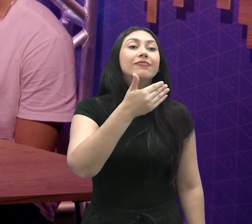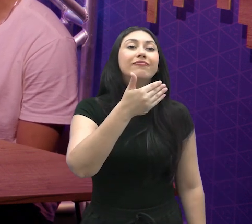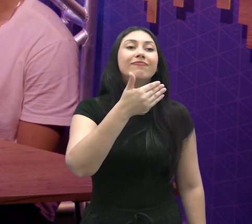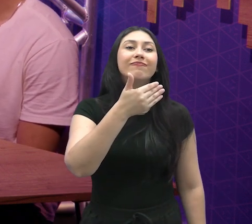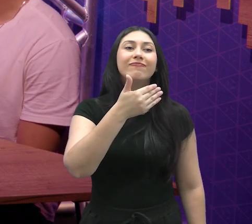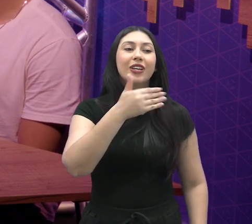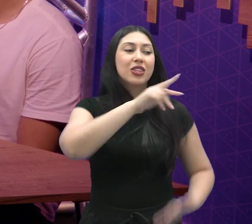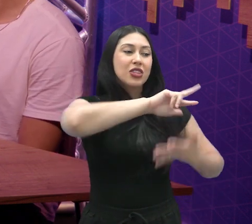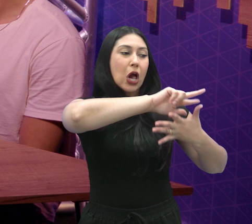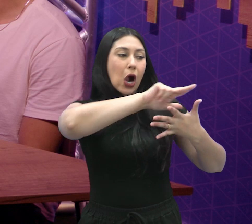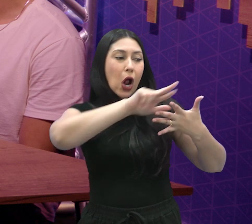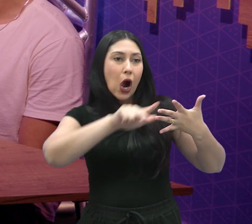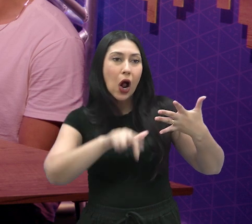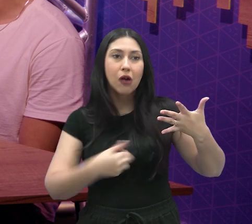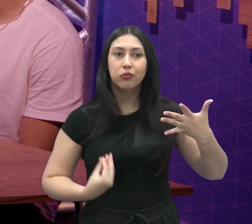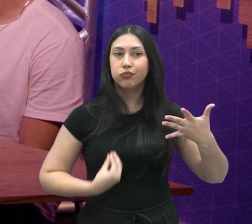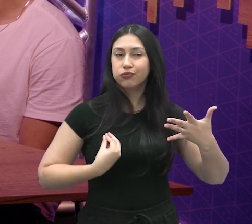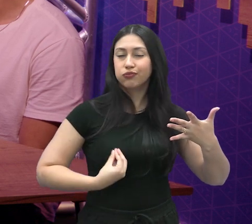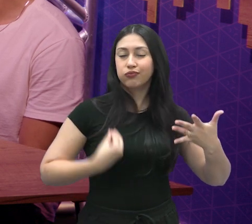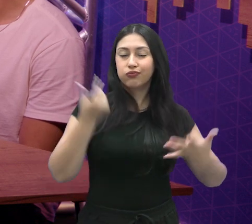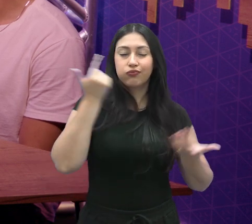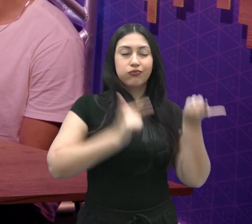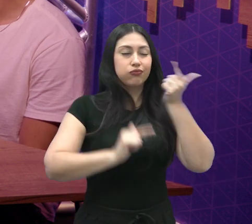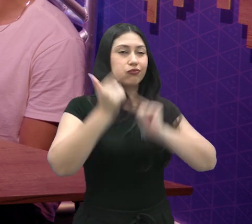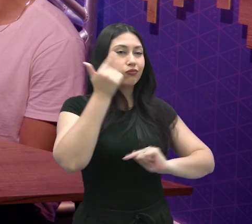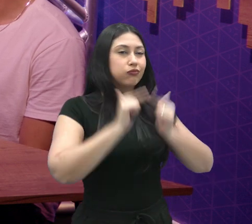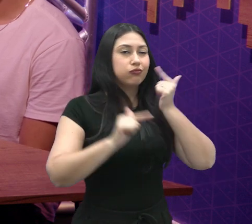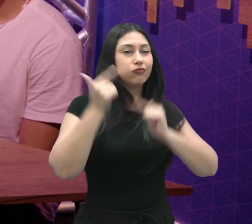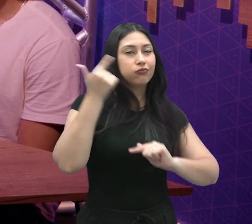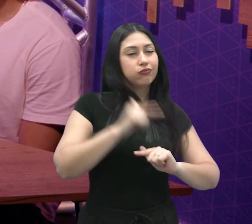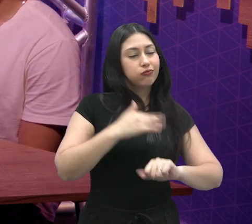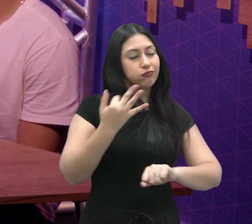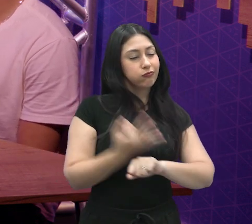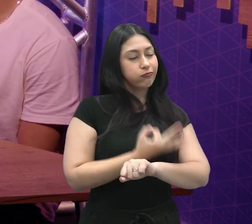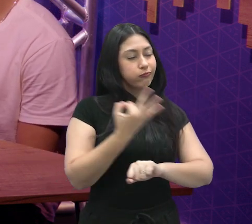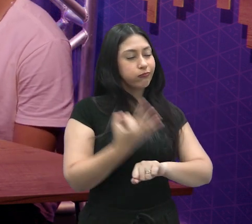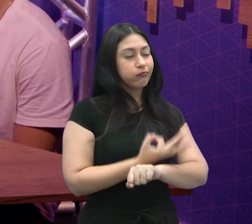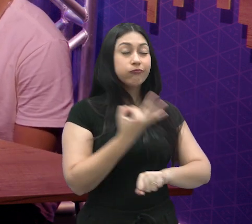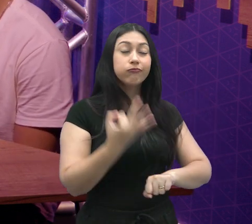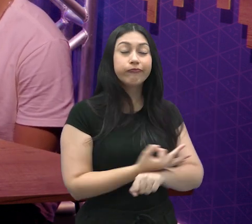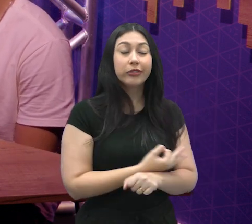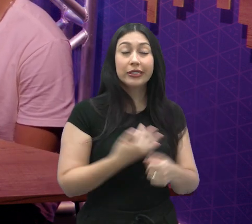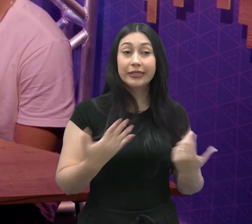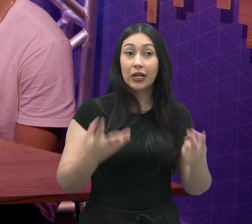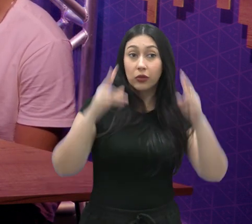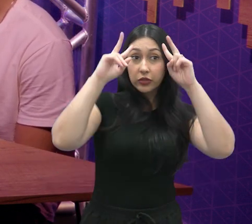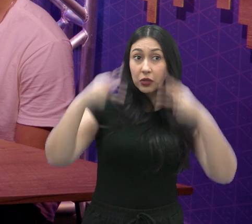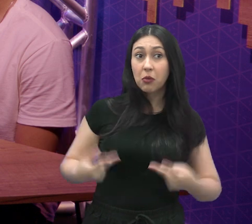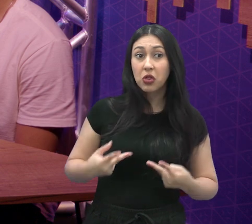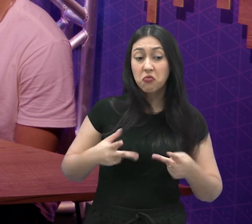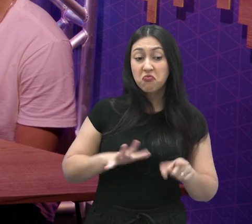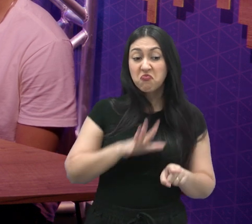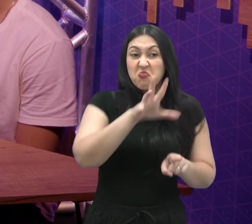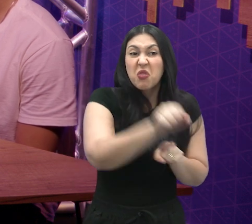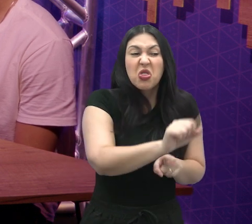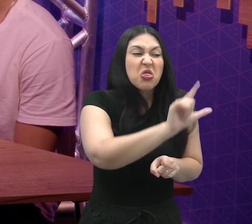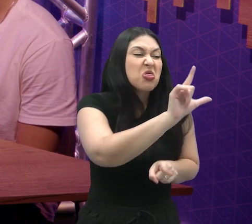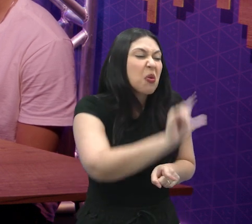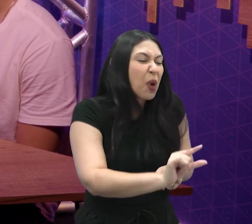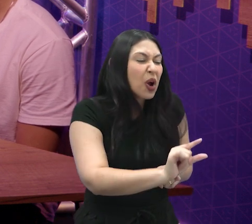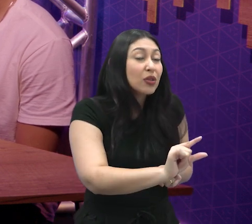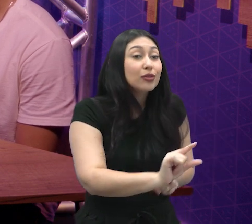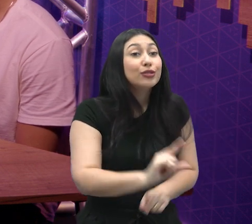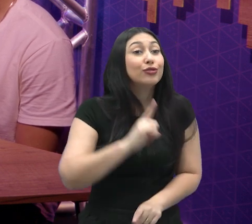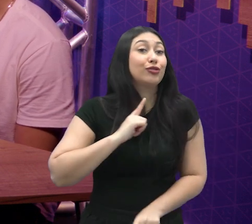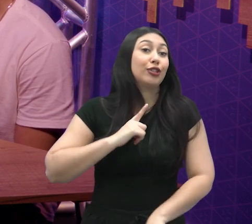que como as nossas espécies foram sobrevivendo, né? Então, a partir do momento que o ser humano ele tinha menos predadores do que outras espécies,